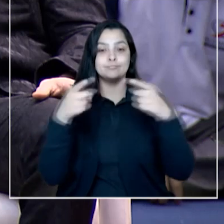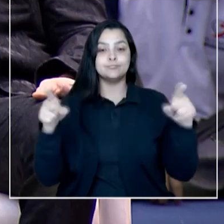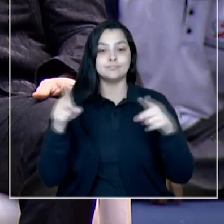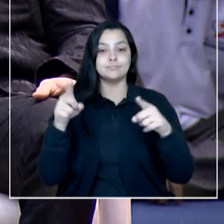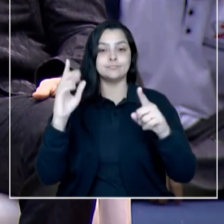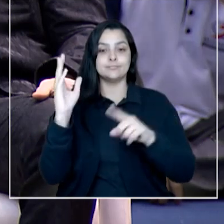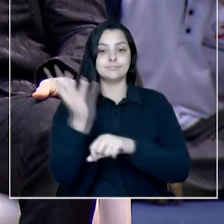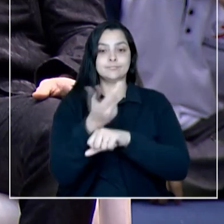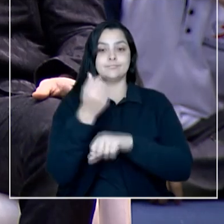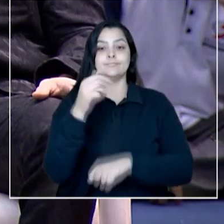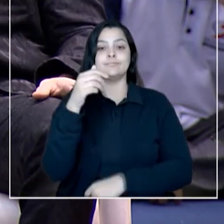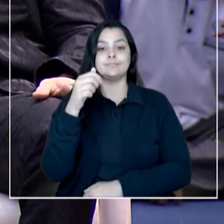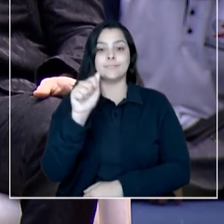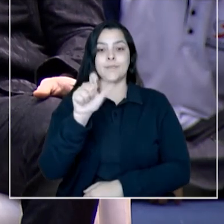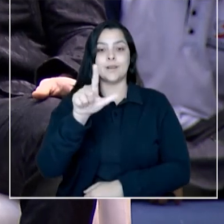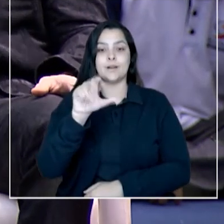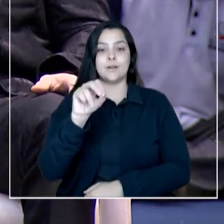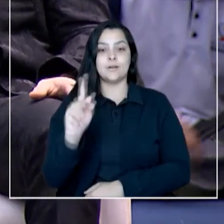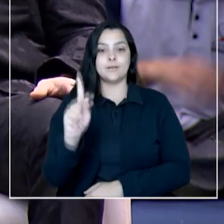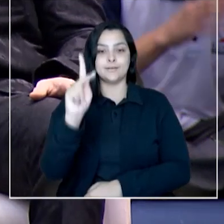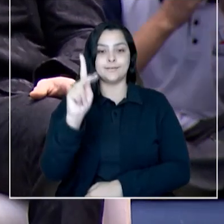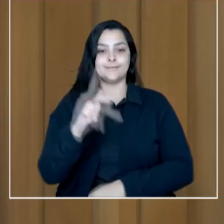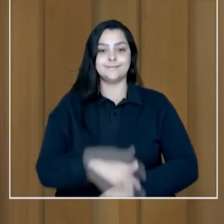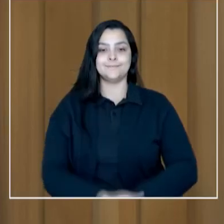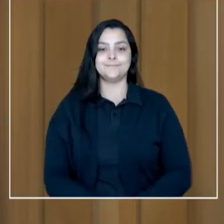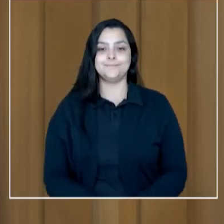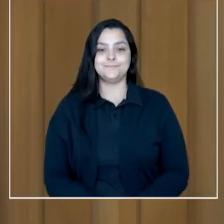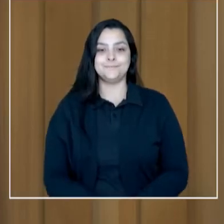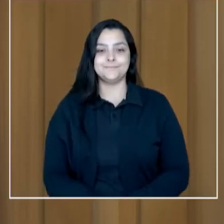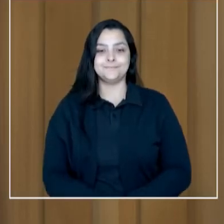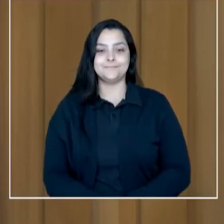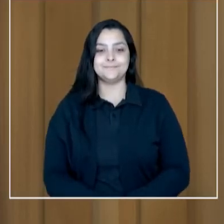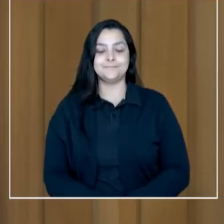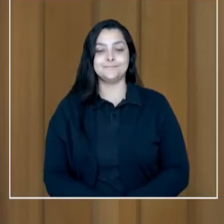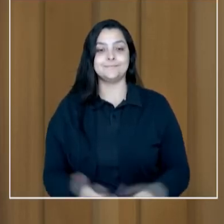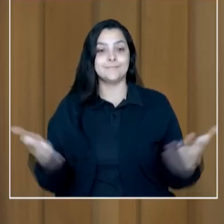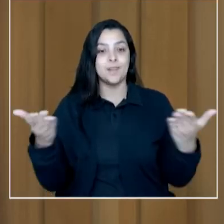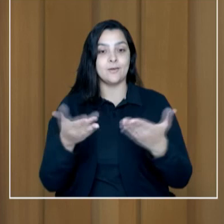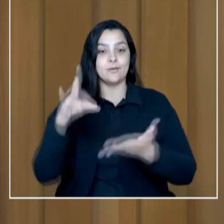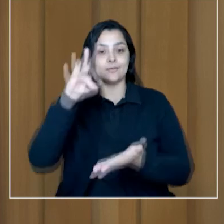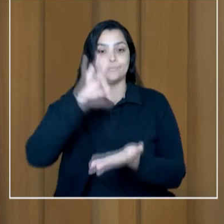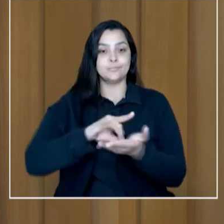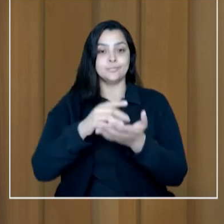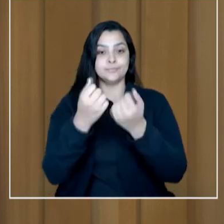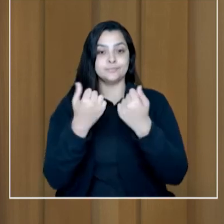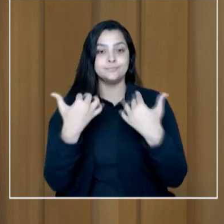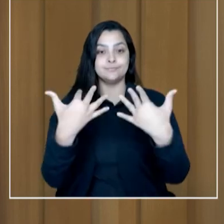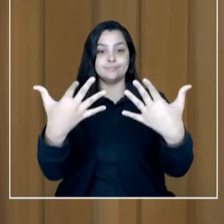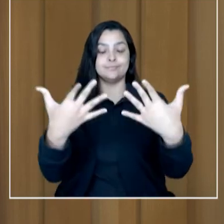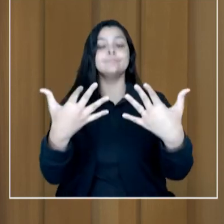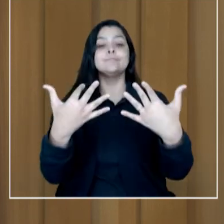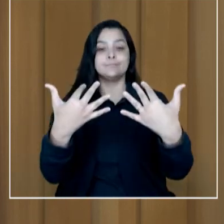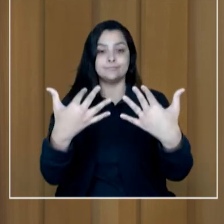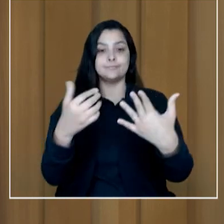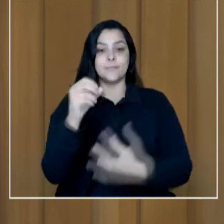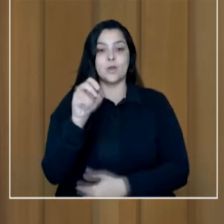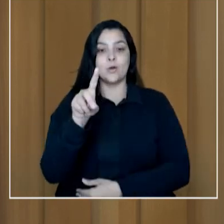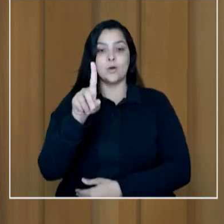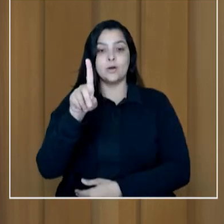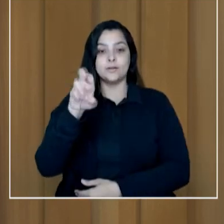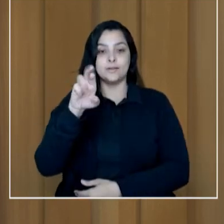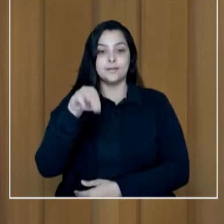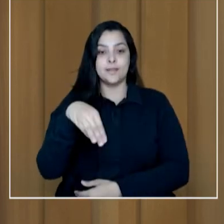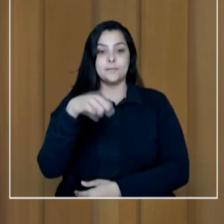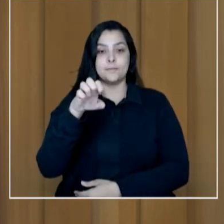Alok. Neste ano, a cerimônia oficial de outorga da Comenda da Ordem do Mérito Judiciário do